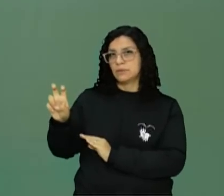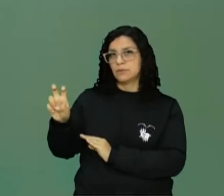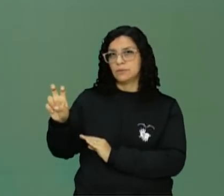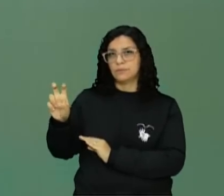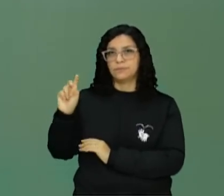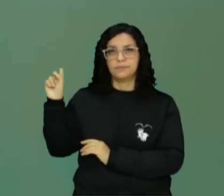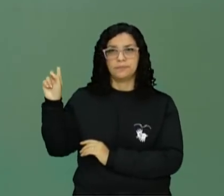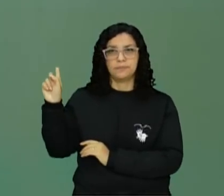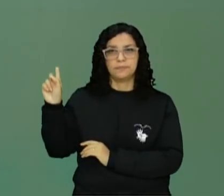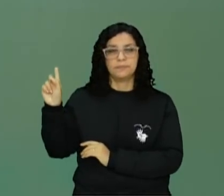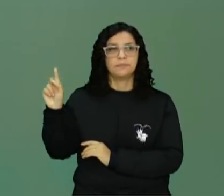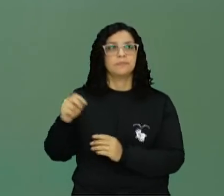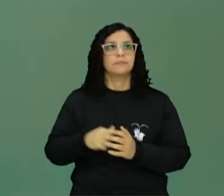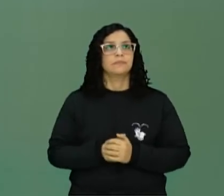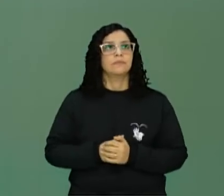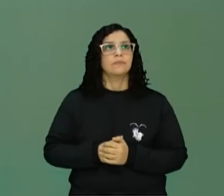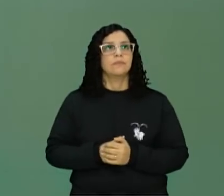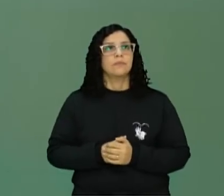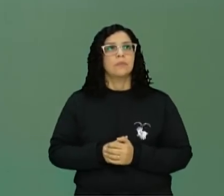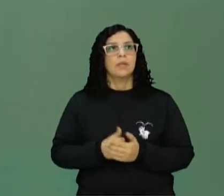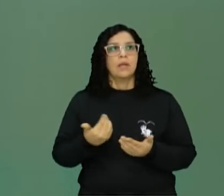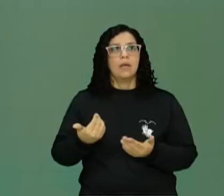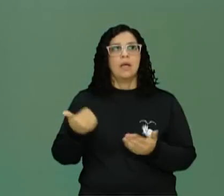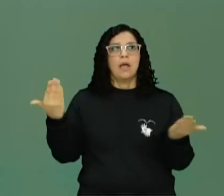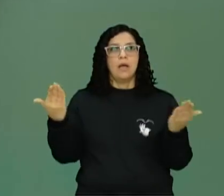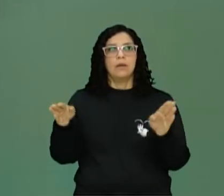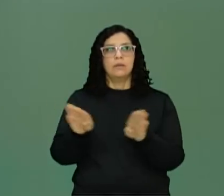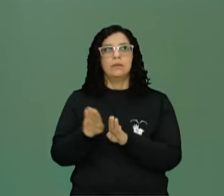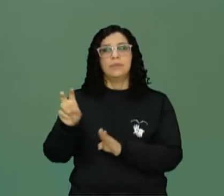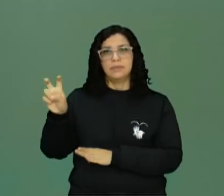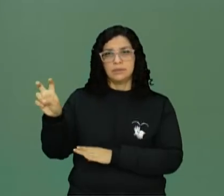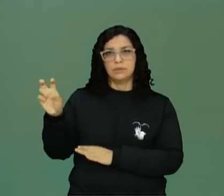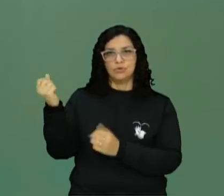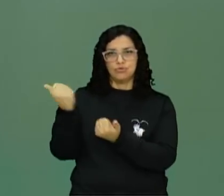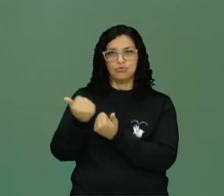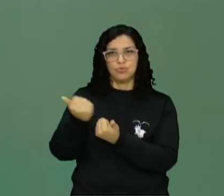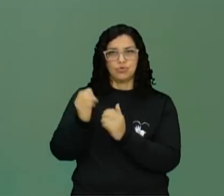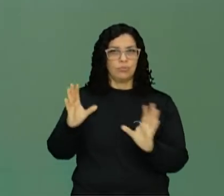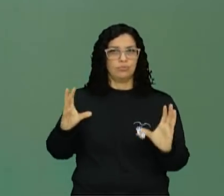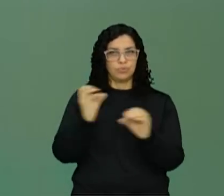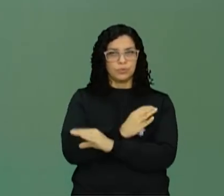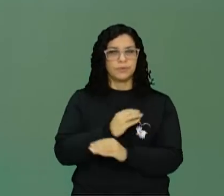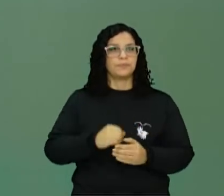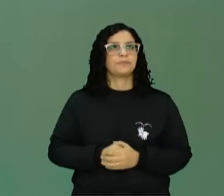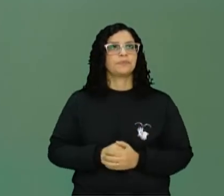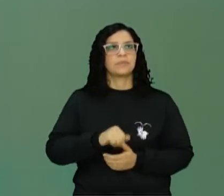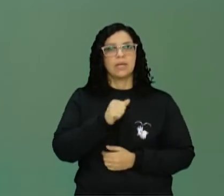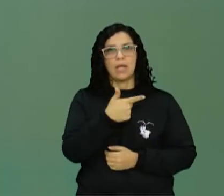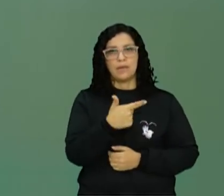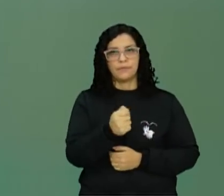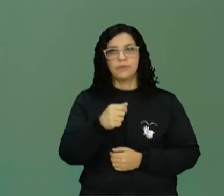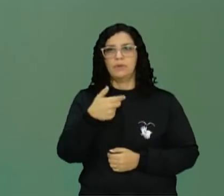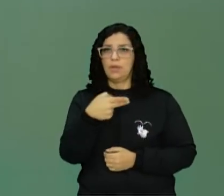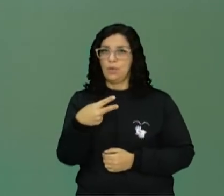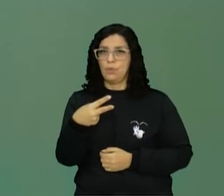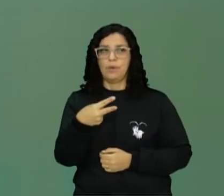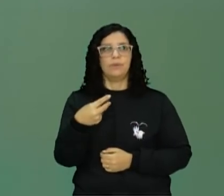vezes a razão. 20 menos 1 é a razão, que é 5. Então, já substituímos aqui. Então, A20 vai